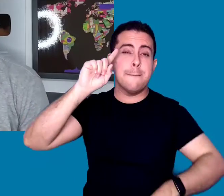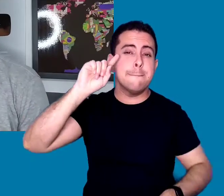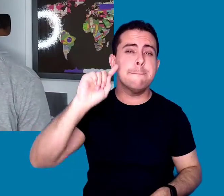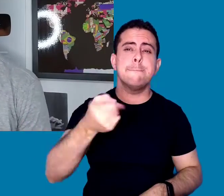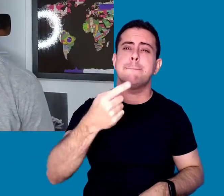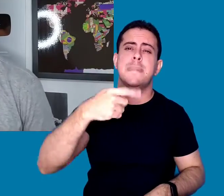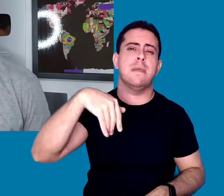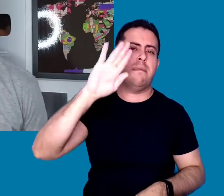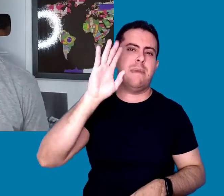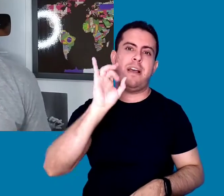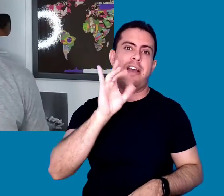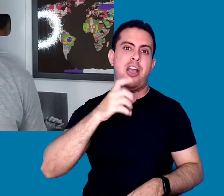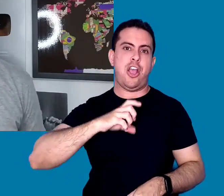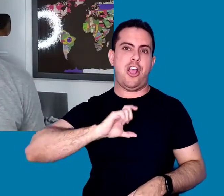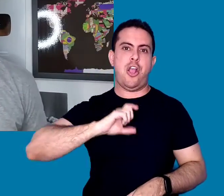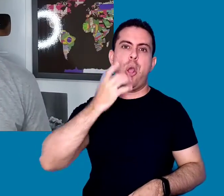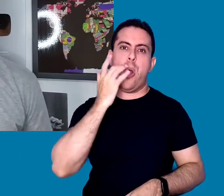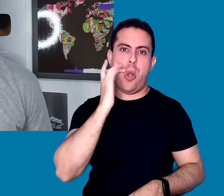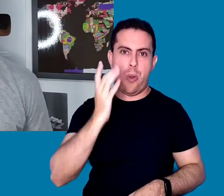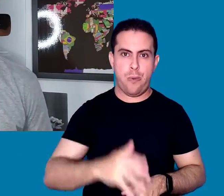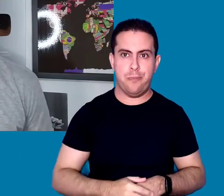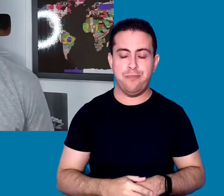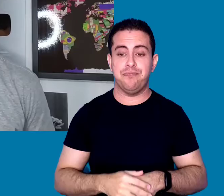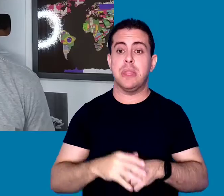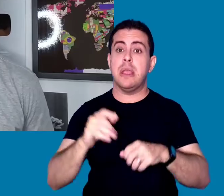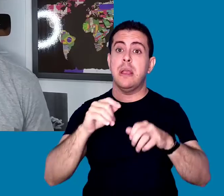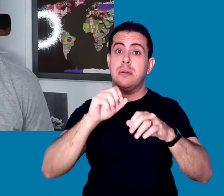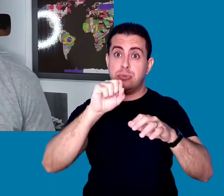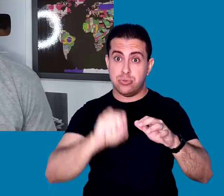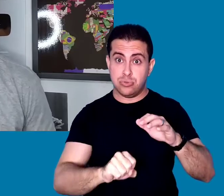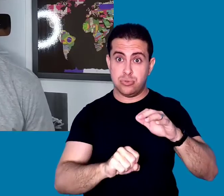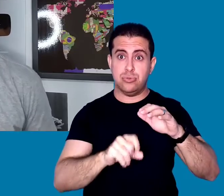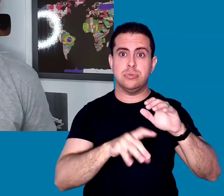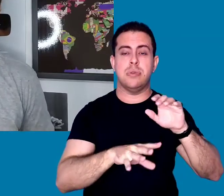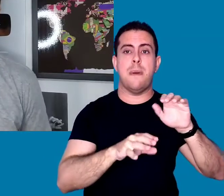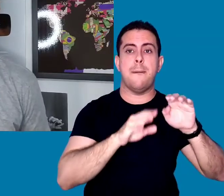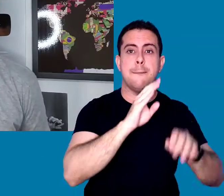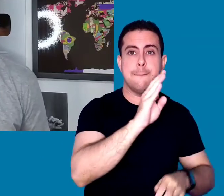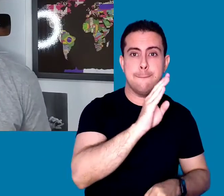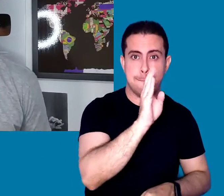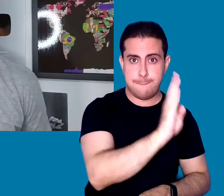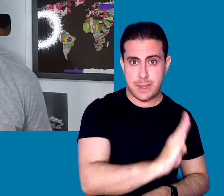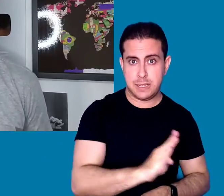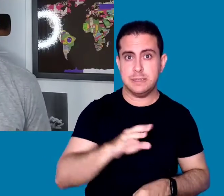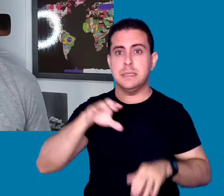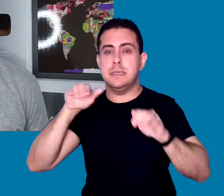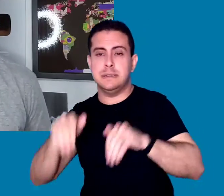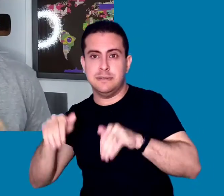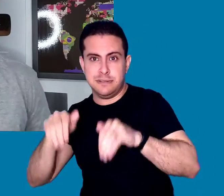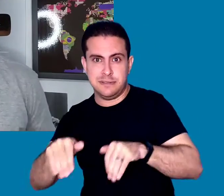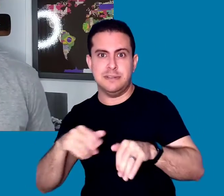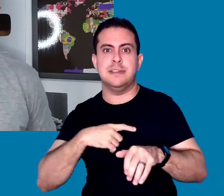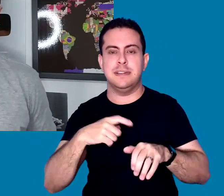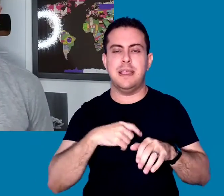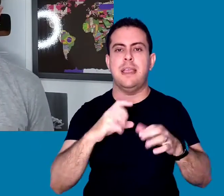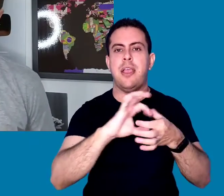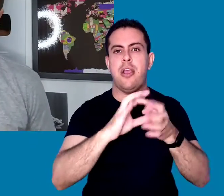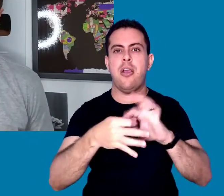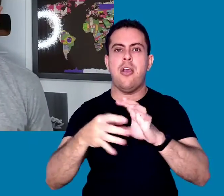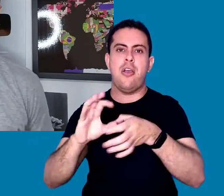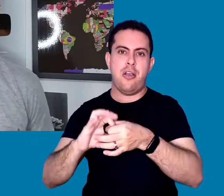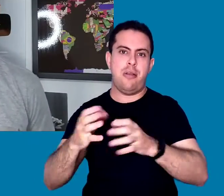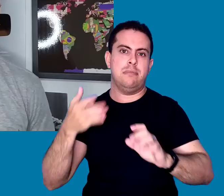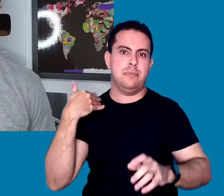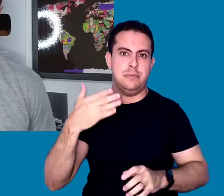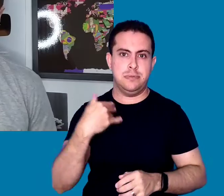hemisfério sul da Terra, somente Austrália e Brasil sediaram os Jogos de Verão, e o único continente que ainda não teve nenhuma Olimpíada